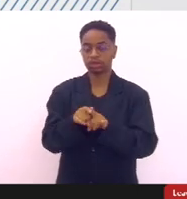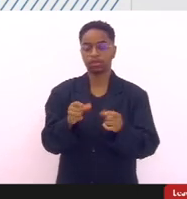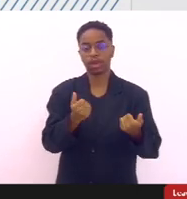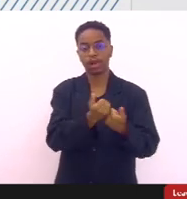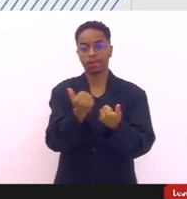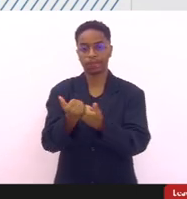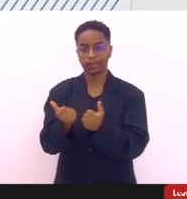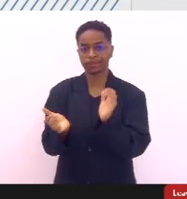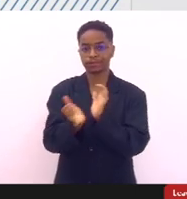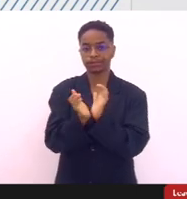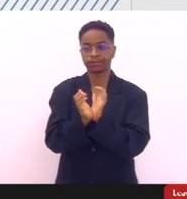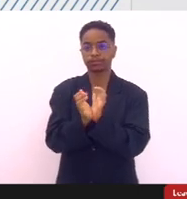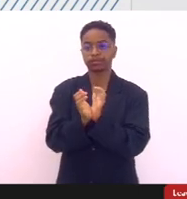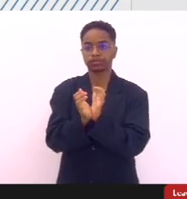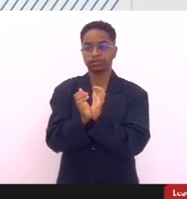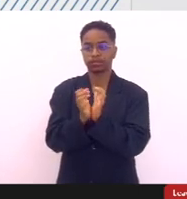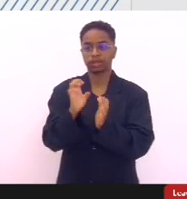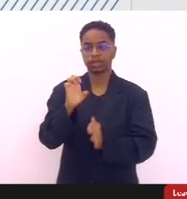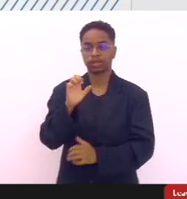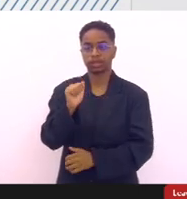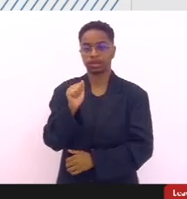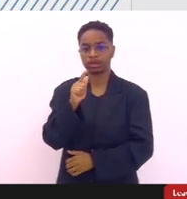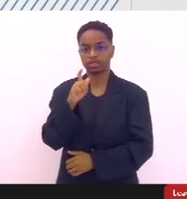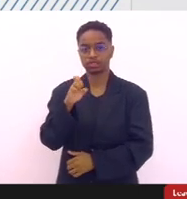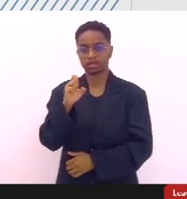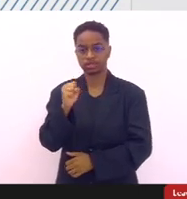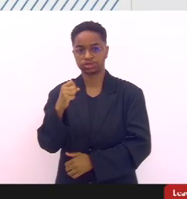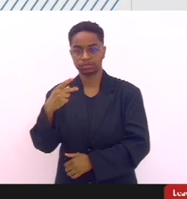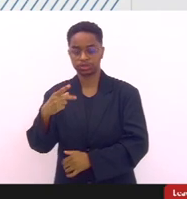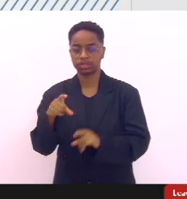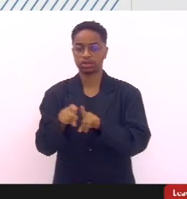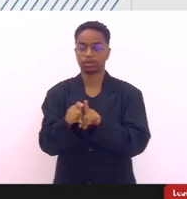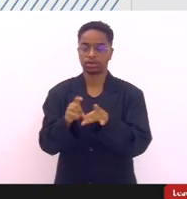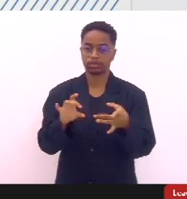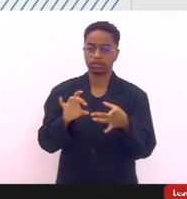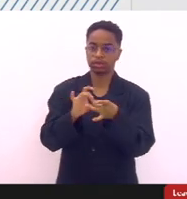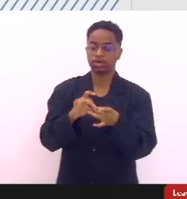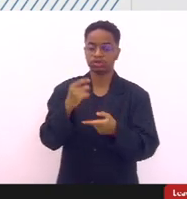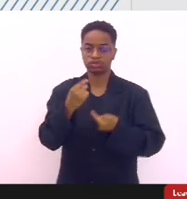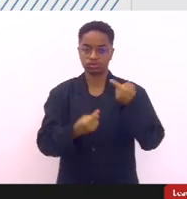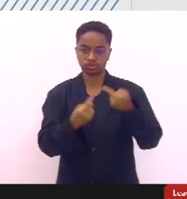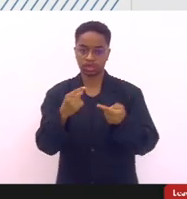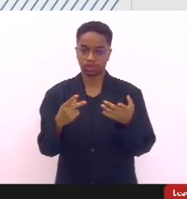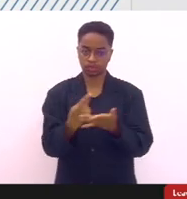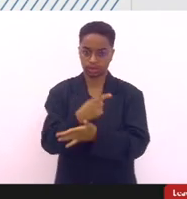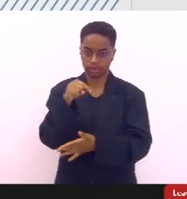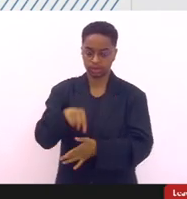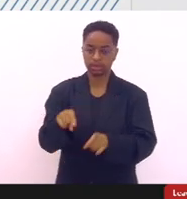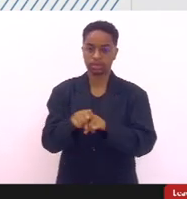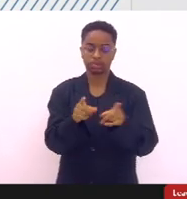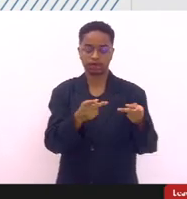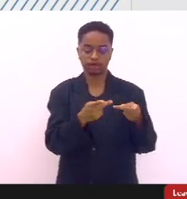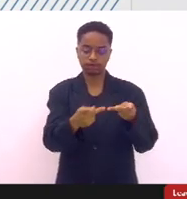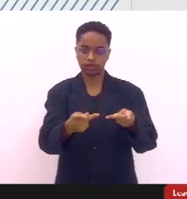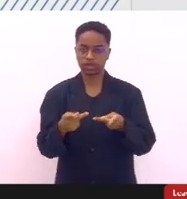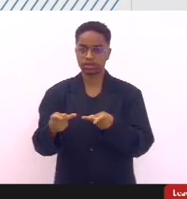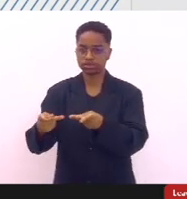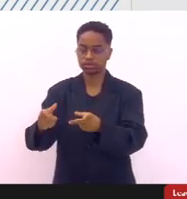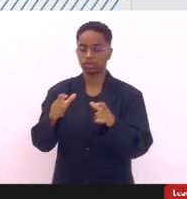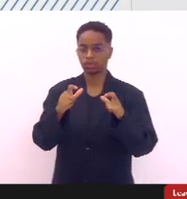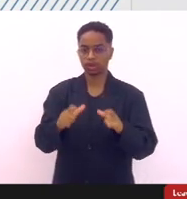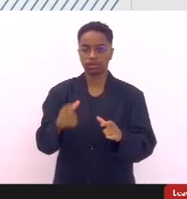da EAGF envolve toda essa discussão que está sendo trazida aqui, visitas técnicas no território para identificar os